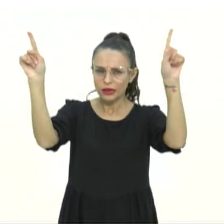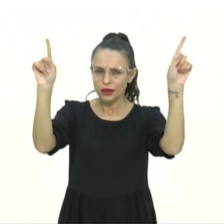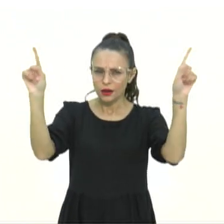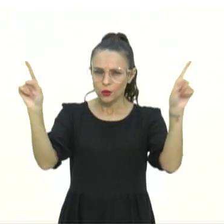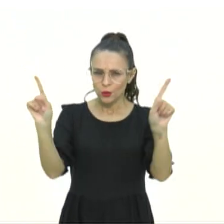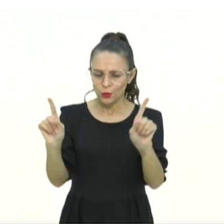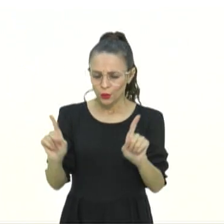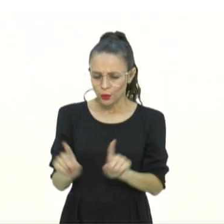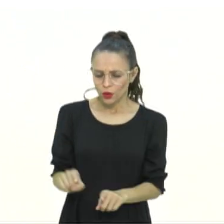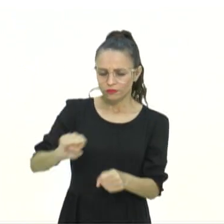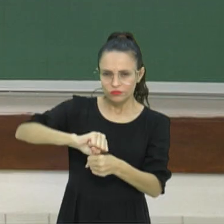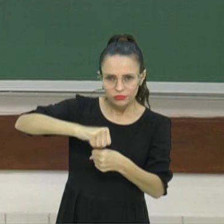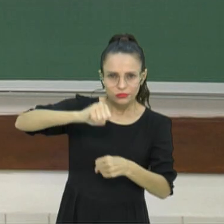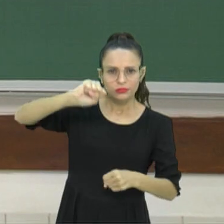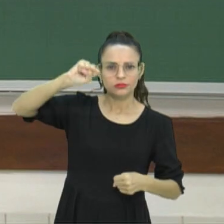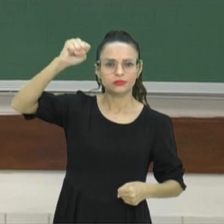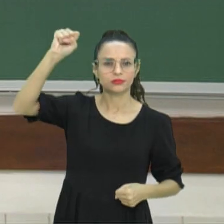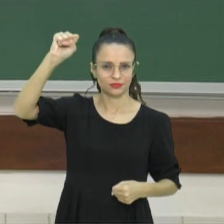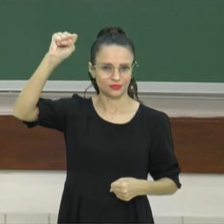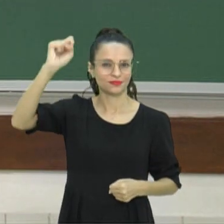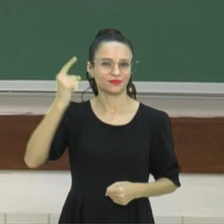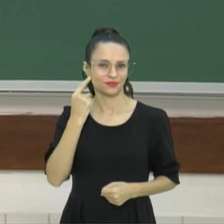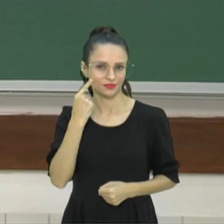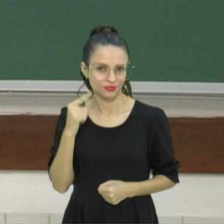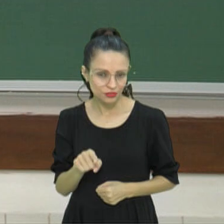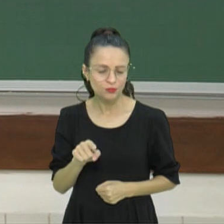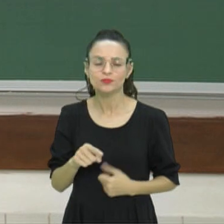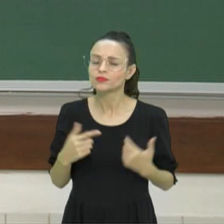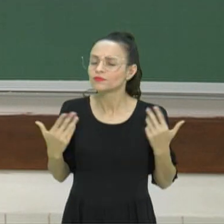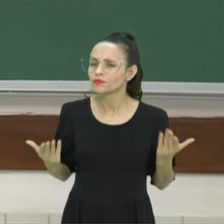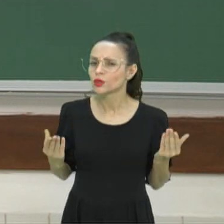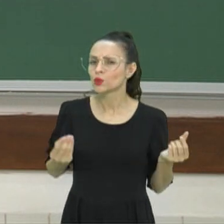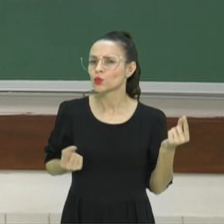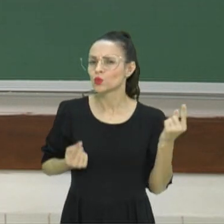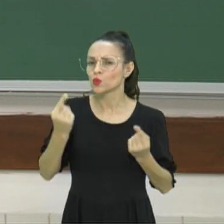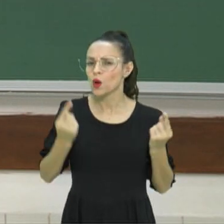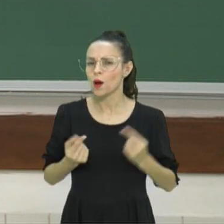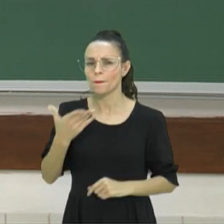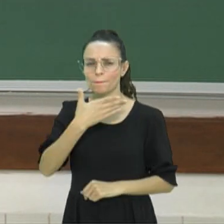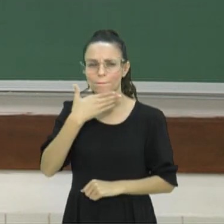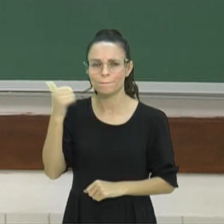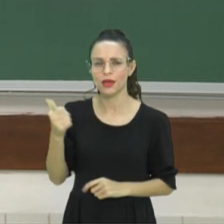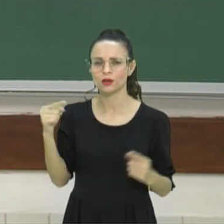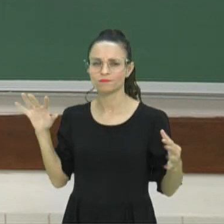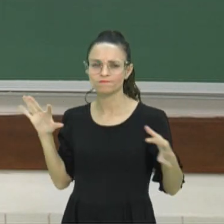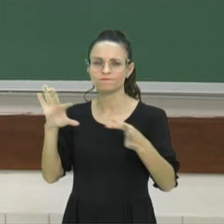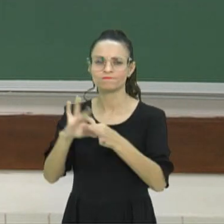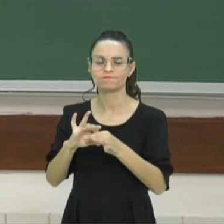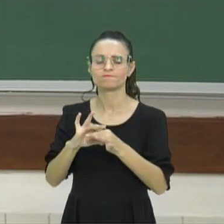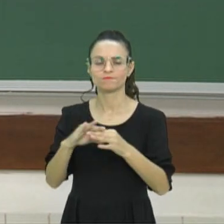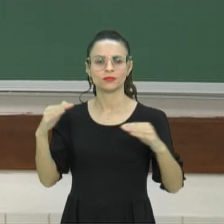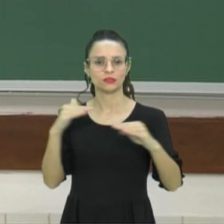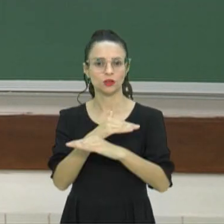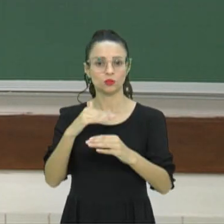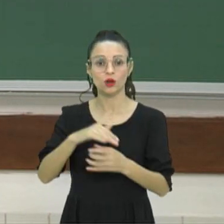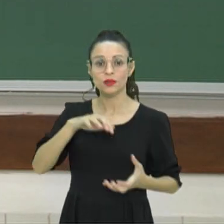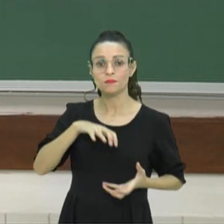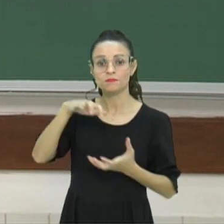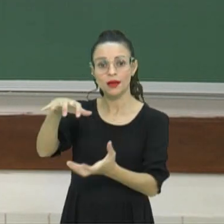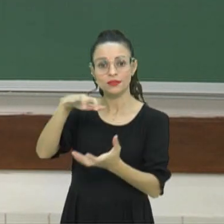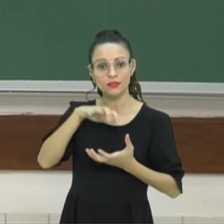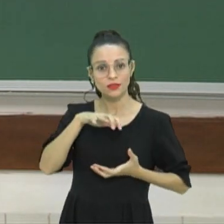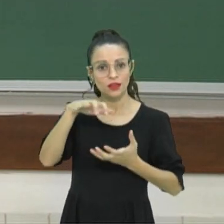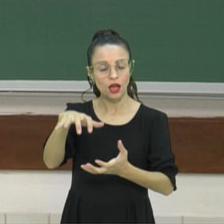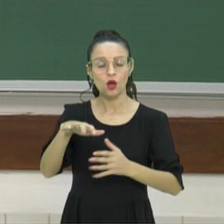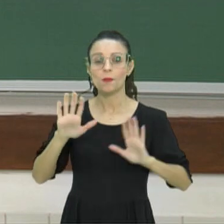ser apropriado para maiores ou menores extensões. Qual seria a melhor forma de transportar as mercadorias produzidas